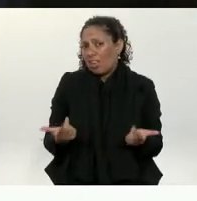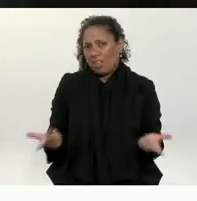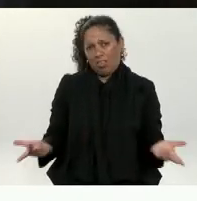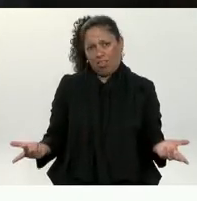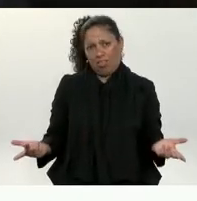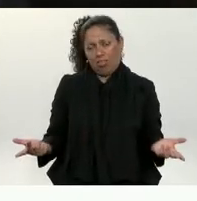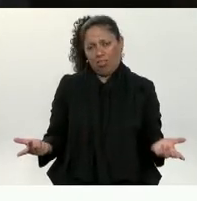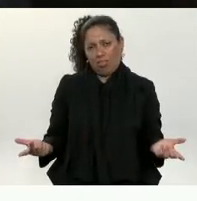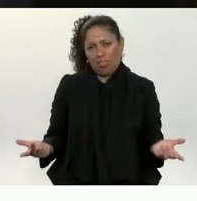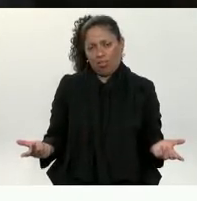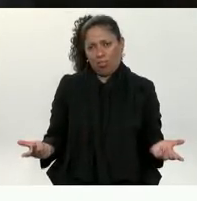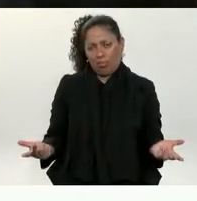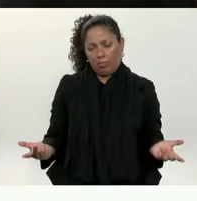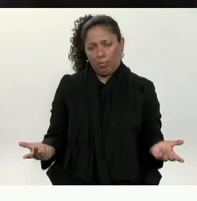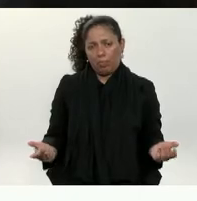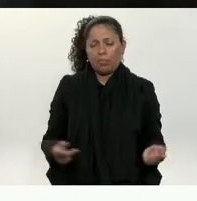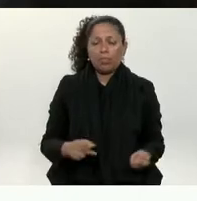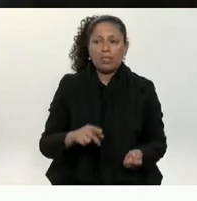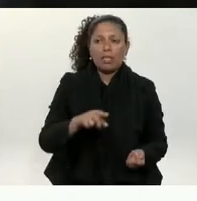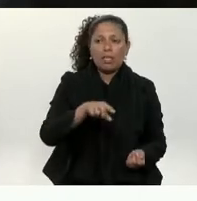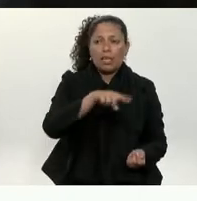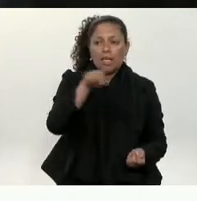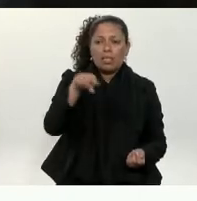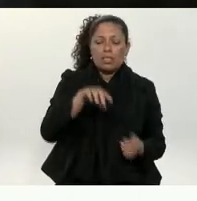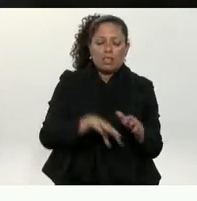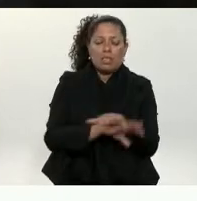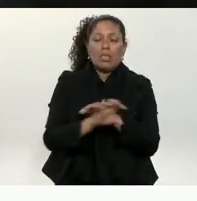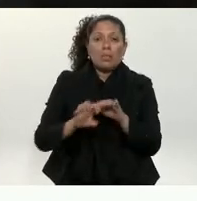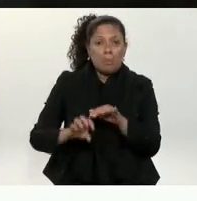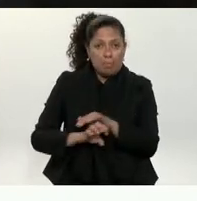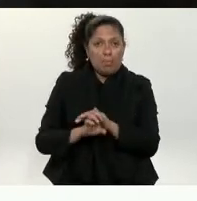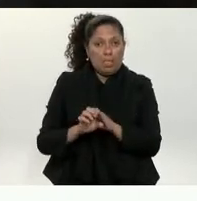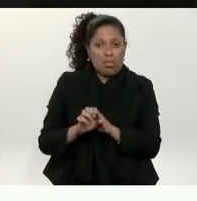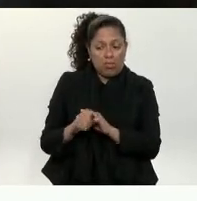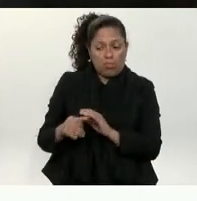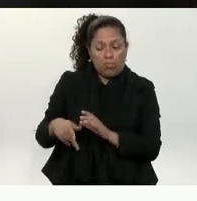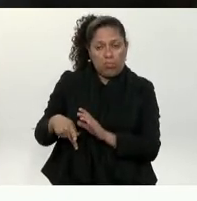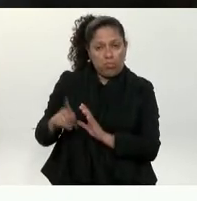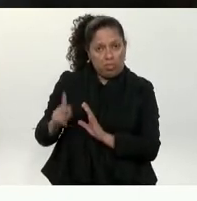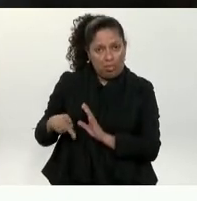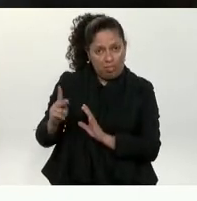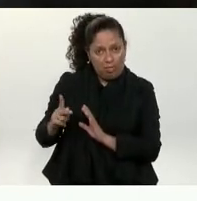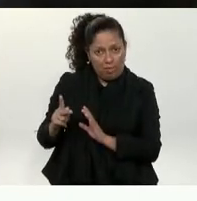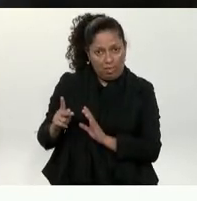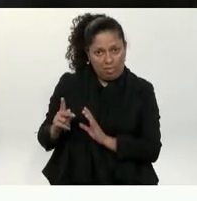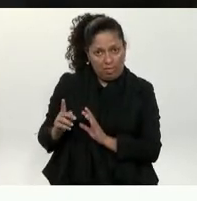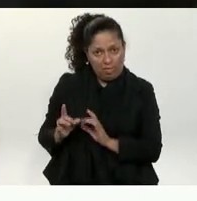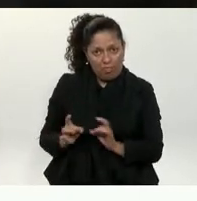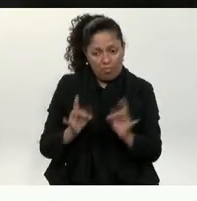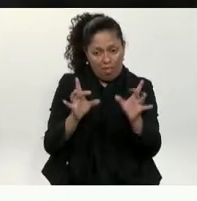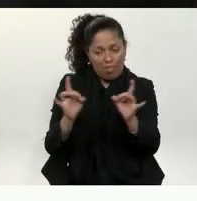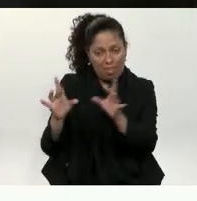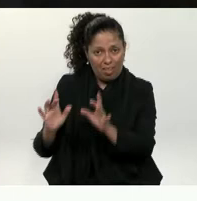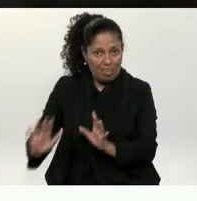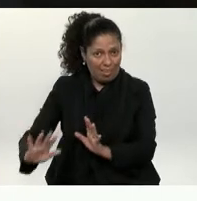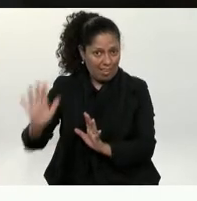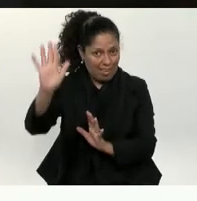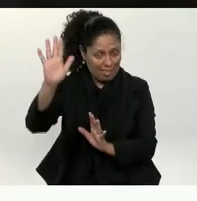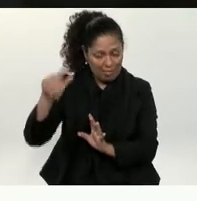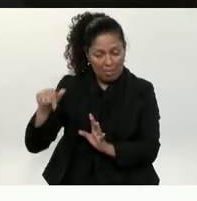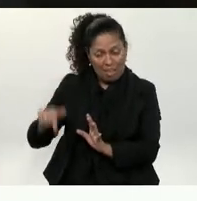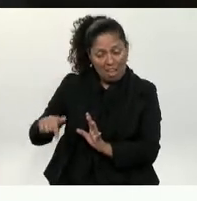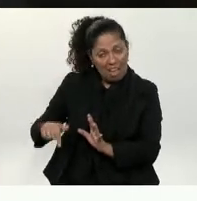aqui, que a Petrobras, que vende caro, a Petrobras tem uma exclusividade na venda